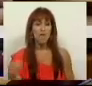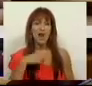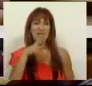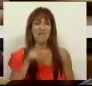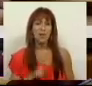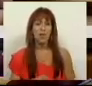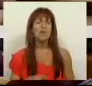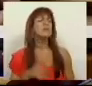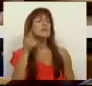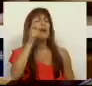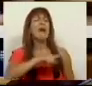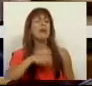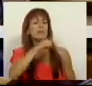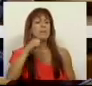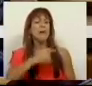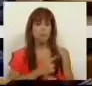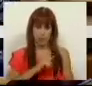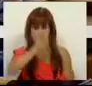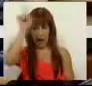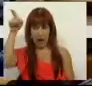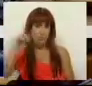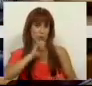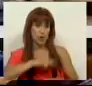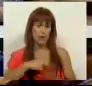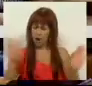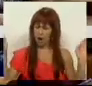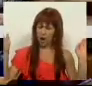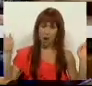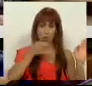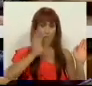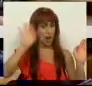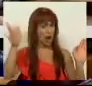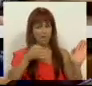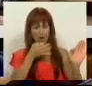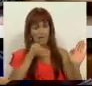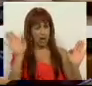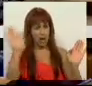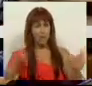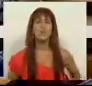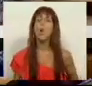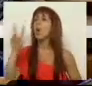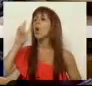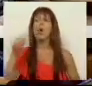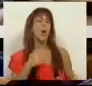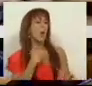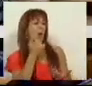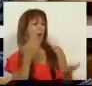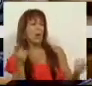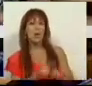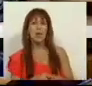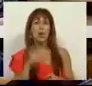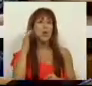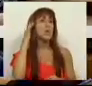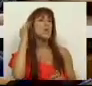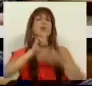dizer à custa do quê e de quem, porque lá eventualmente não fazem esse tipo de reflexão. Olharão para gráficos, olharão